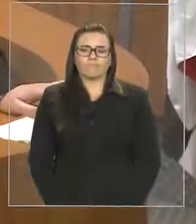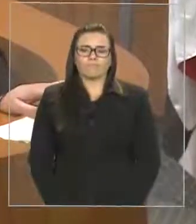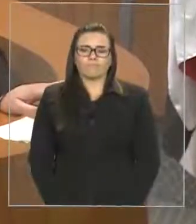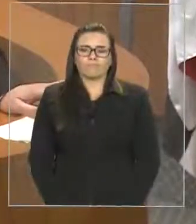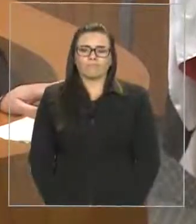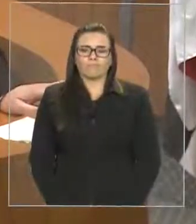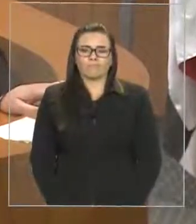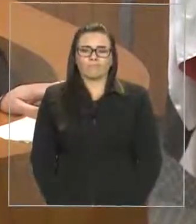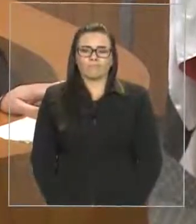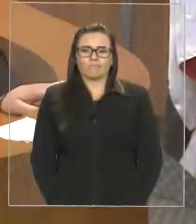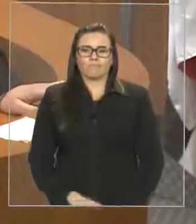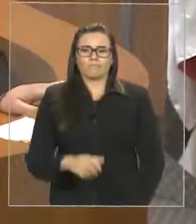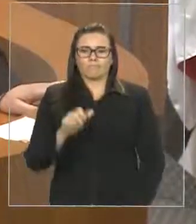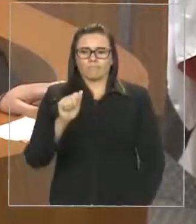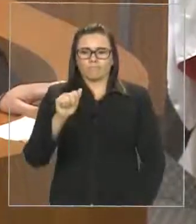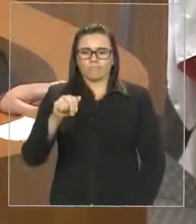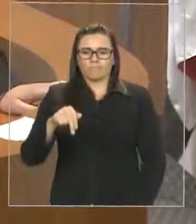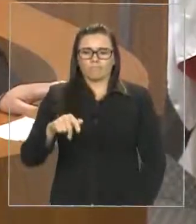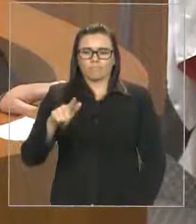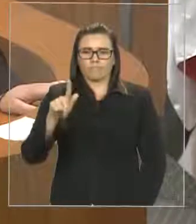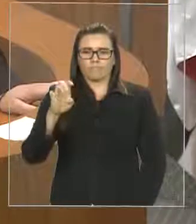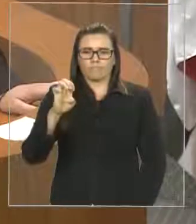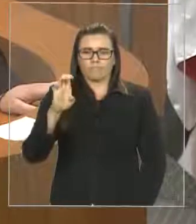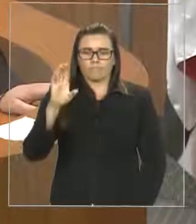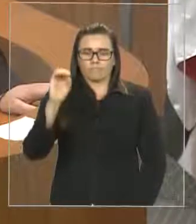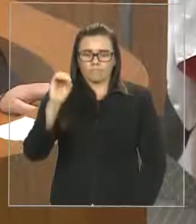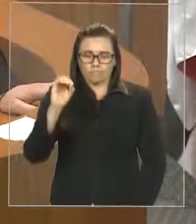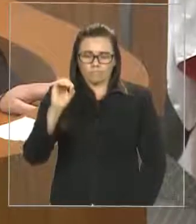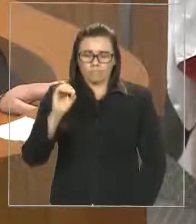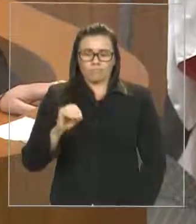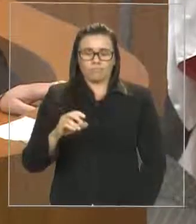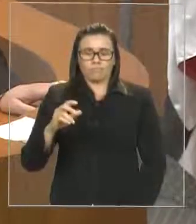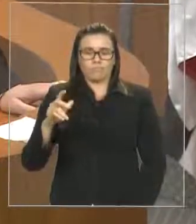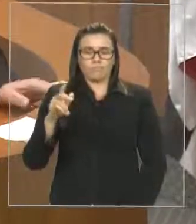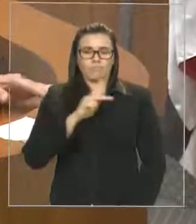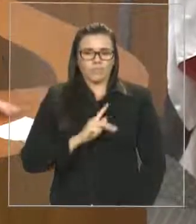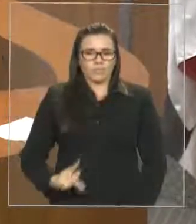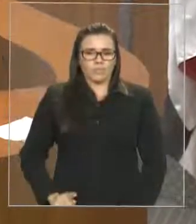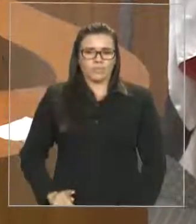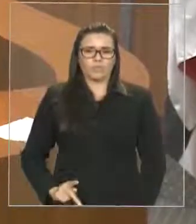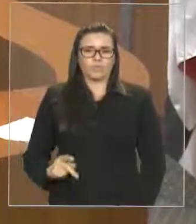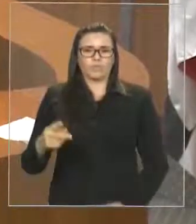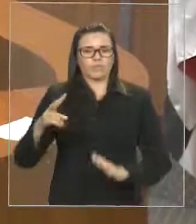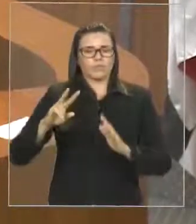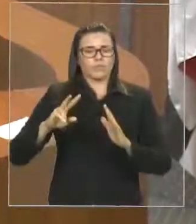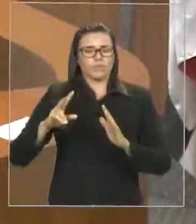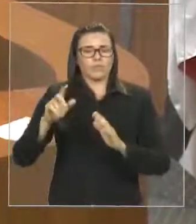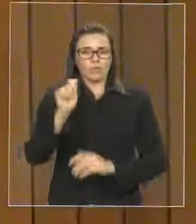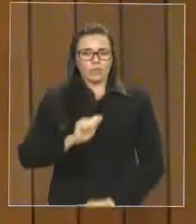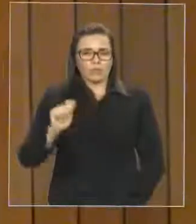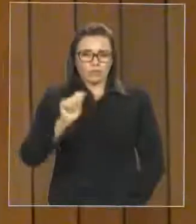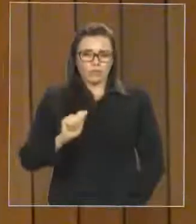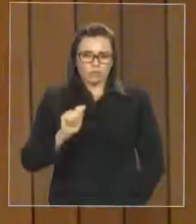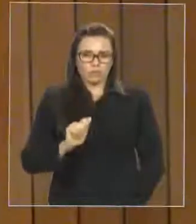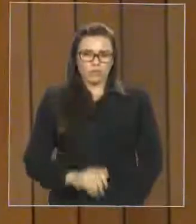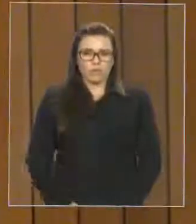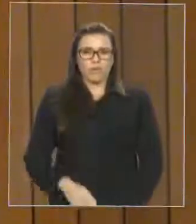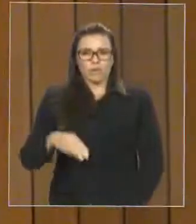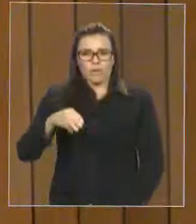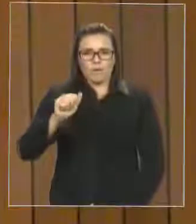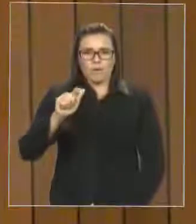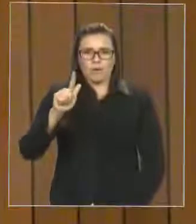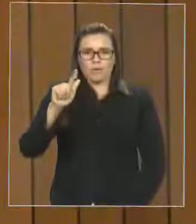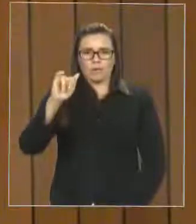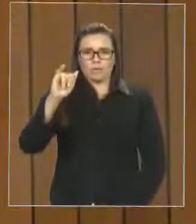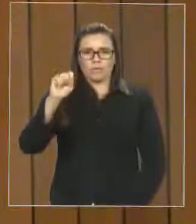doutor Ângelo Santos, presidente da Associação dos Magistrados do Maranhão, doutor Tarcísio José, presidente da